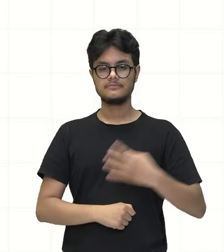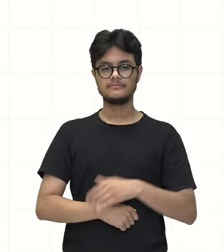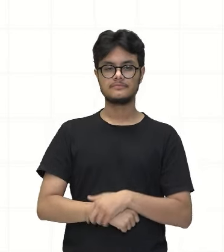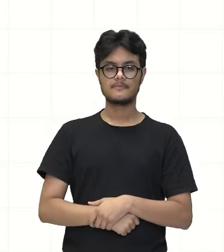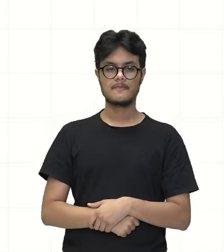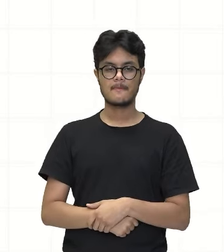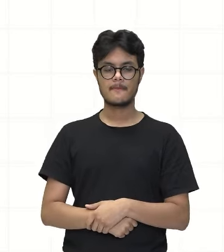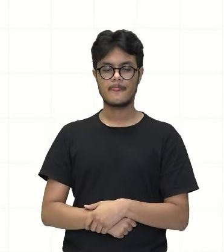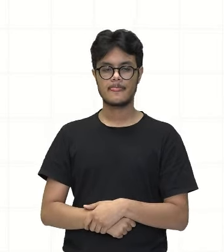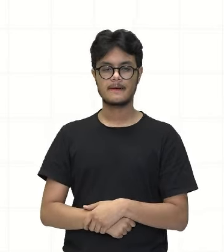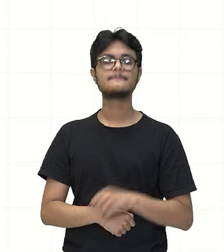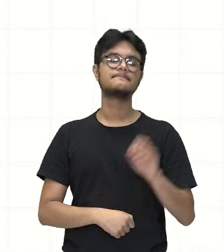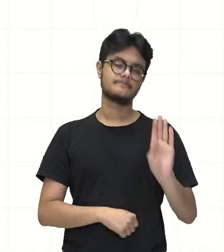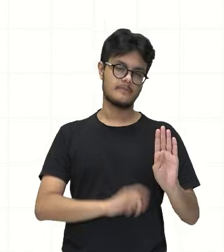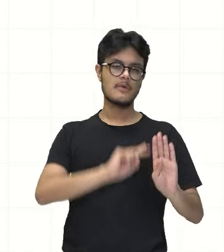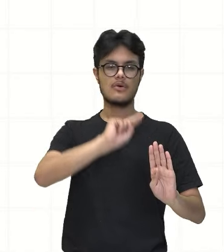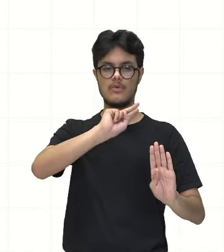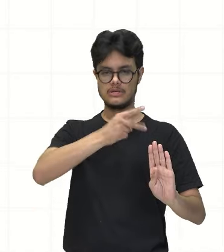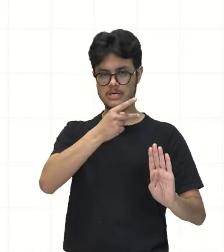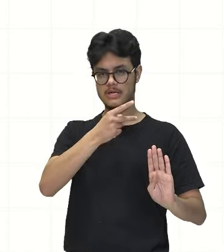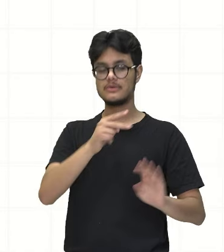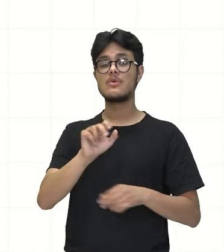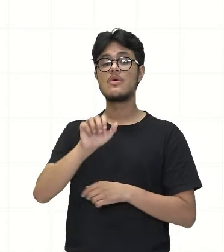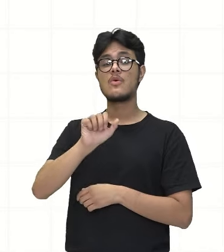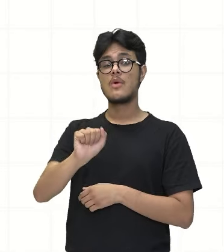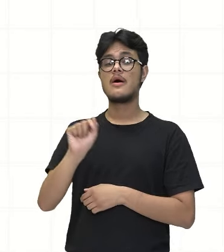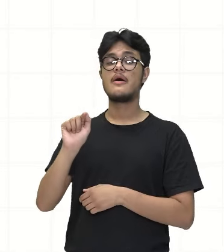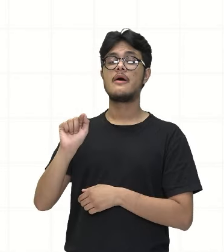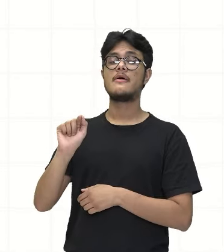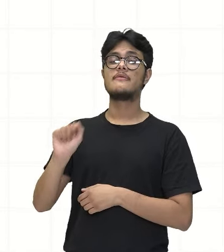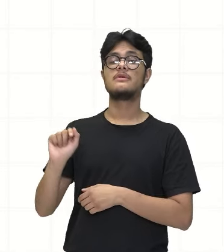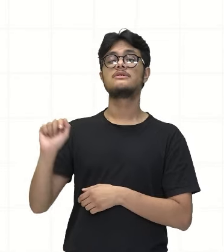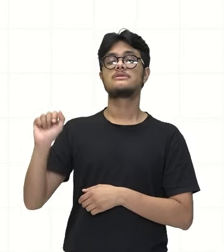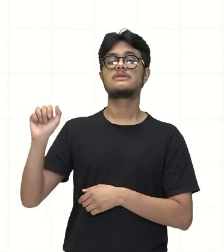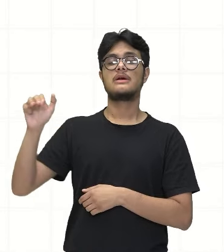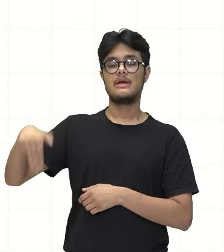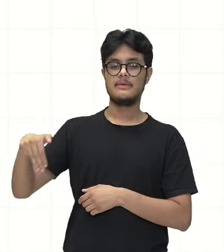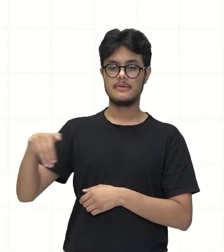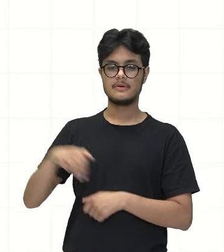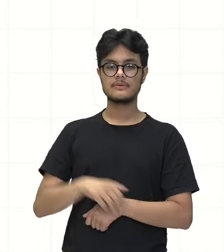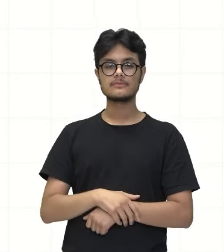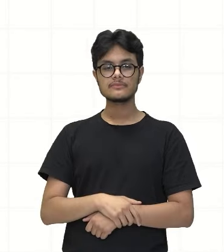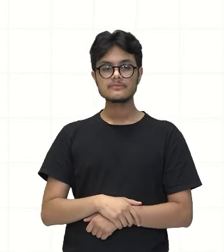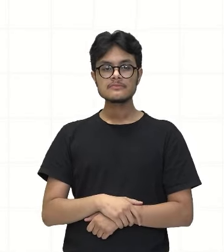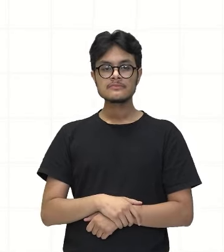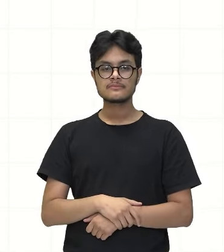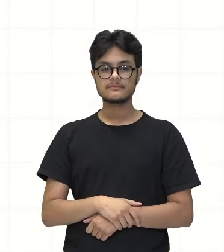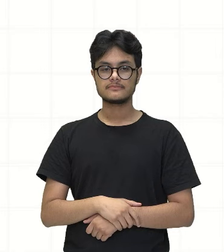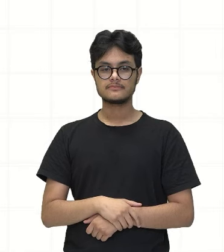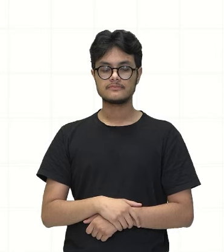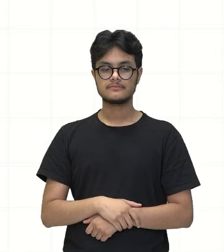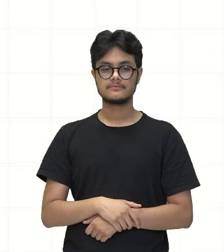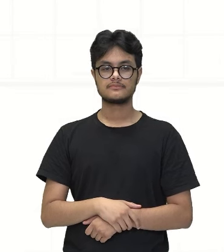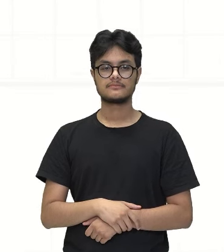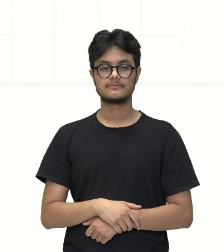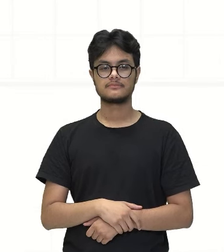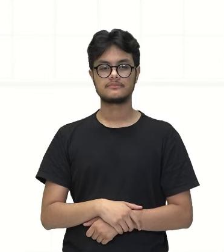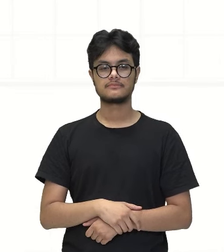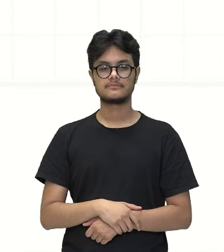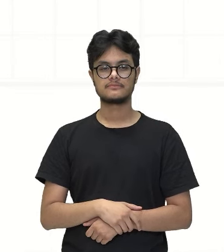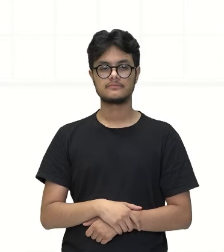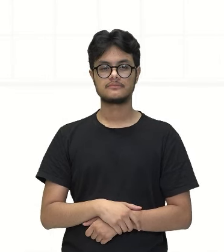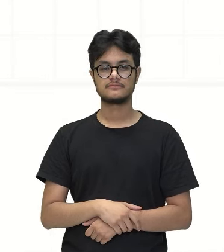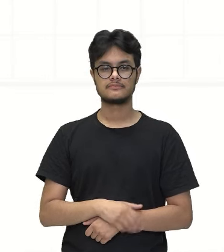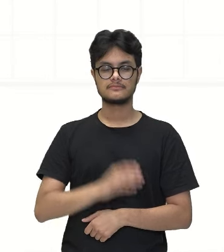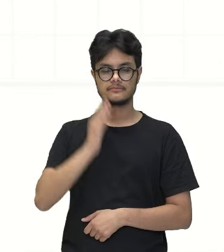quadrado, né, igual a hipotenusa vezes a projeção dele. A projeção dele eu chamei de N, né? Deixa